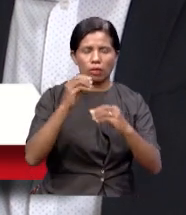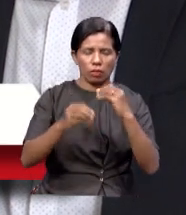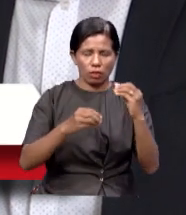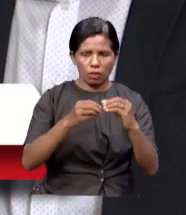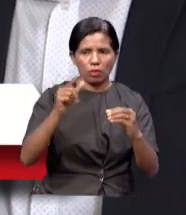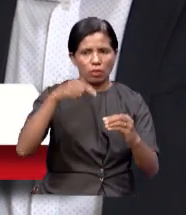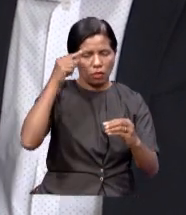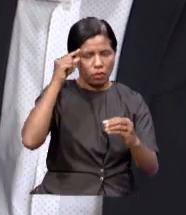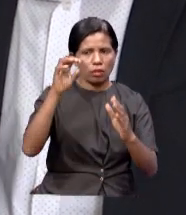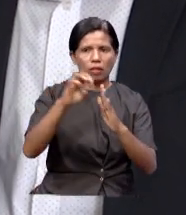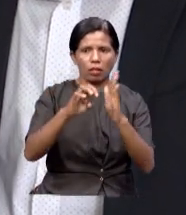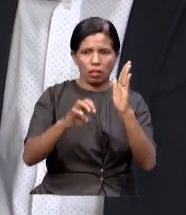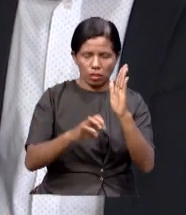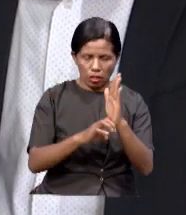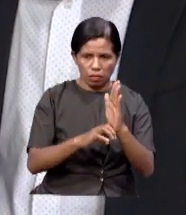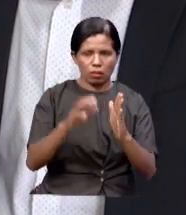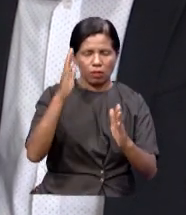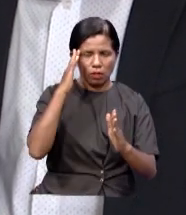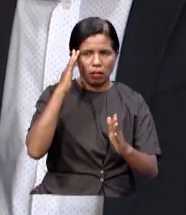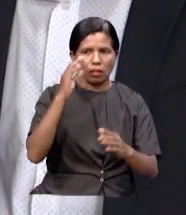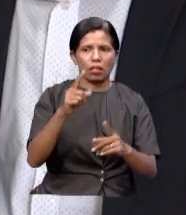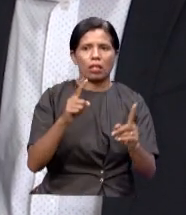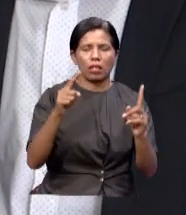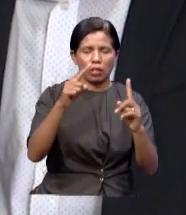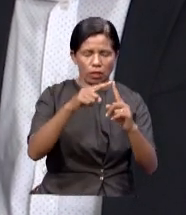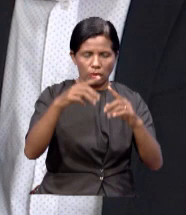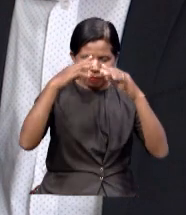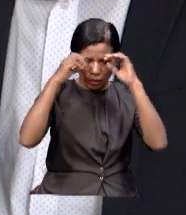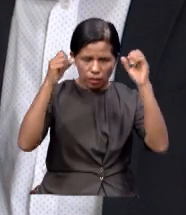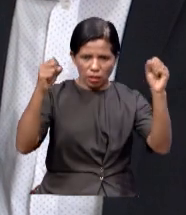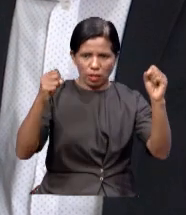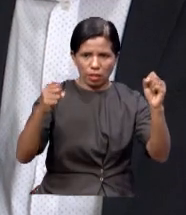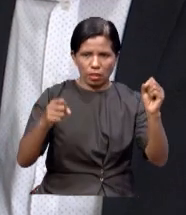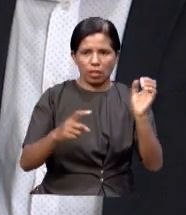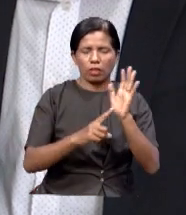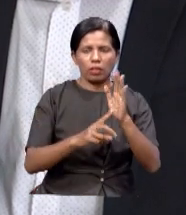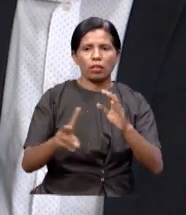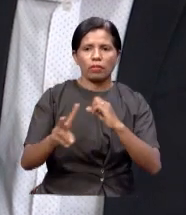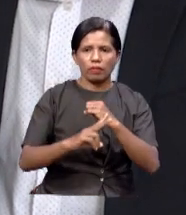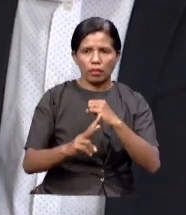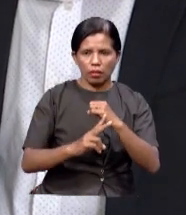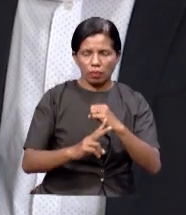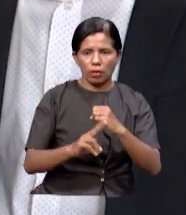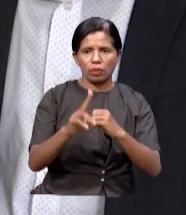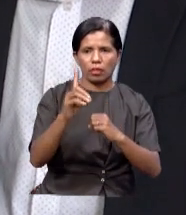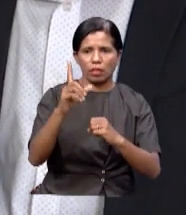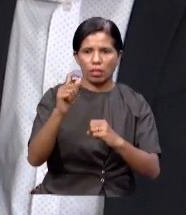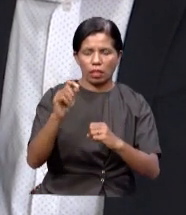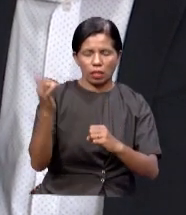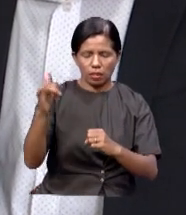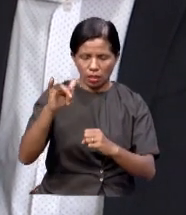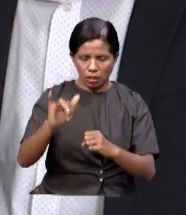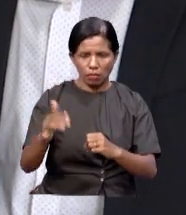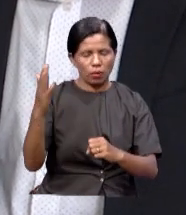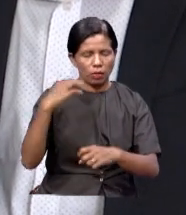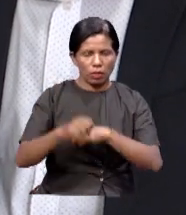governo do Estado Unido reconhecimento e da atual presente, reconhecimento da vítima juridista Nebe que é inocentemente. E